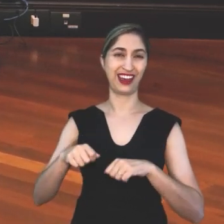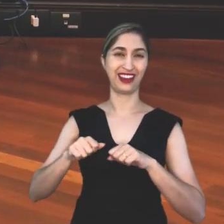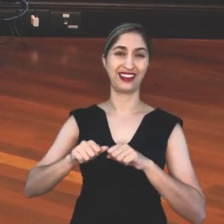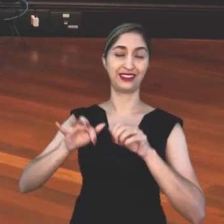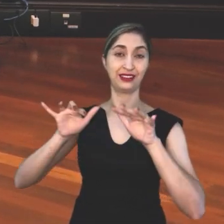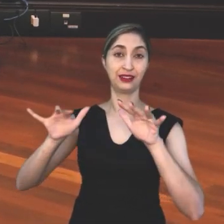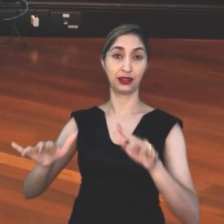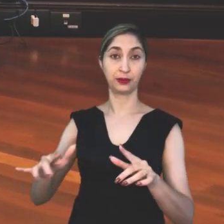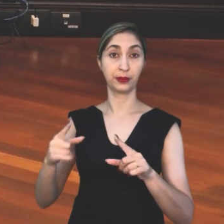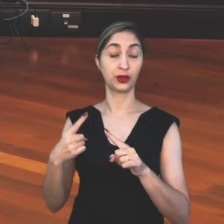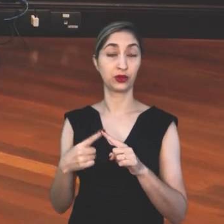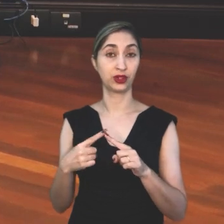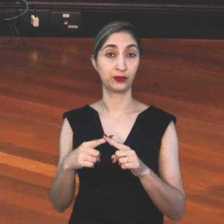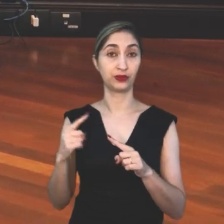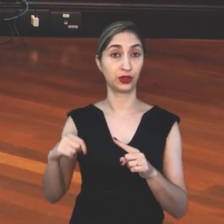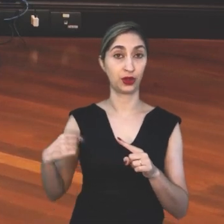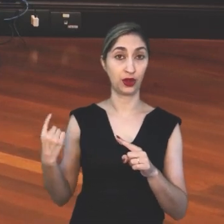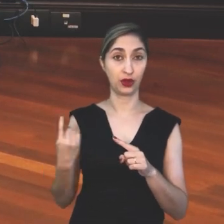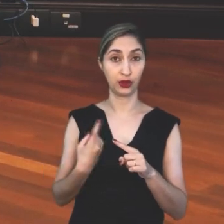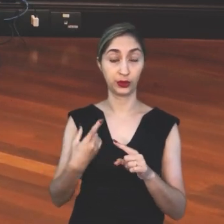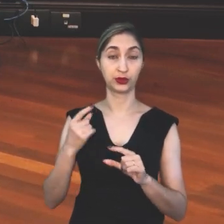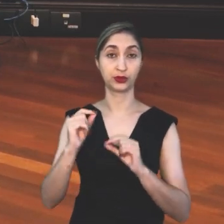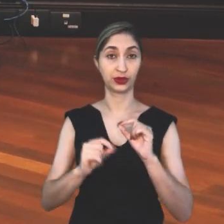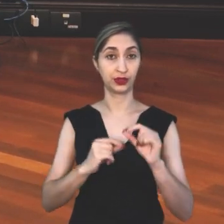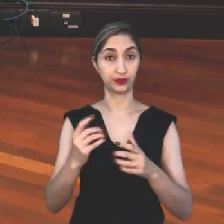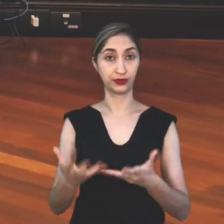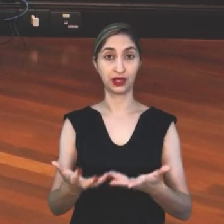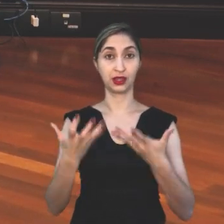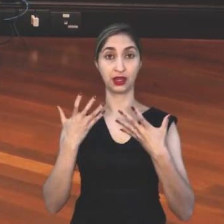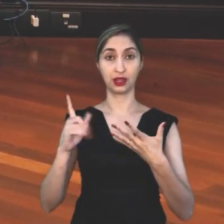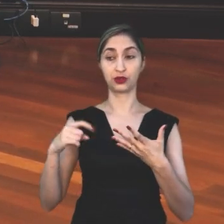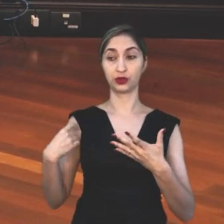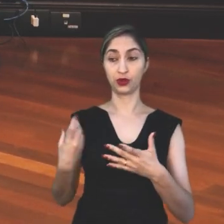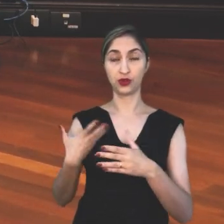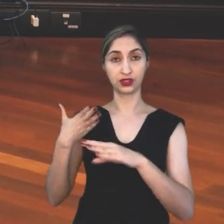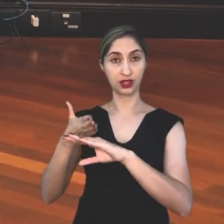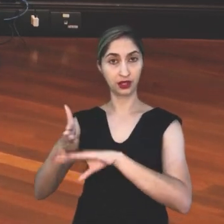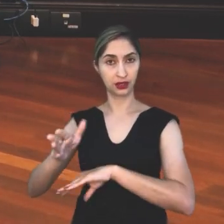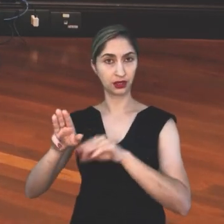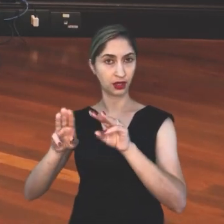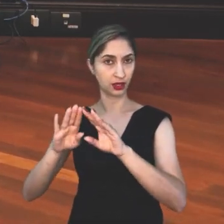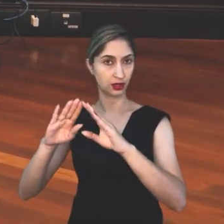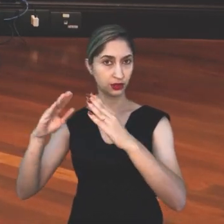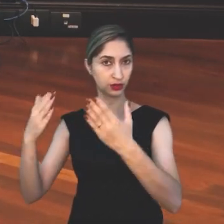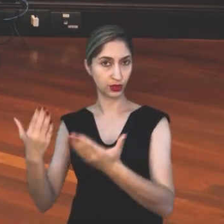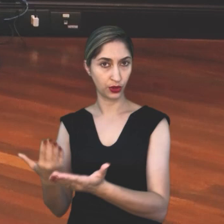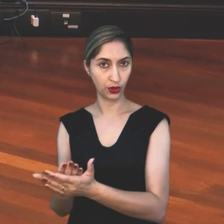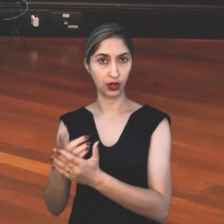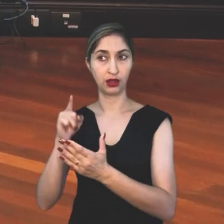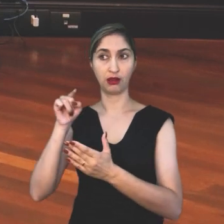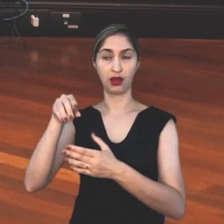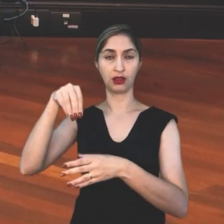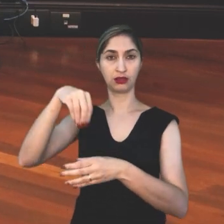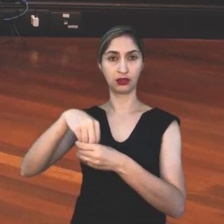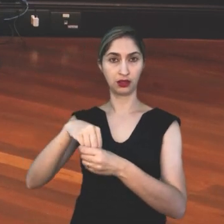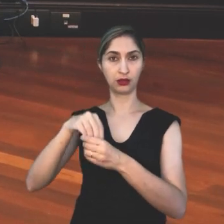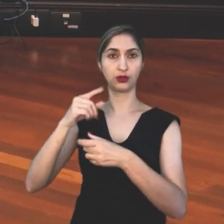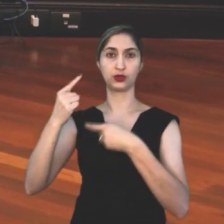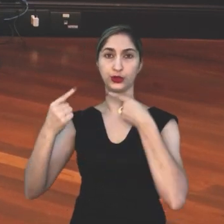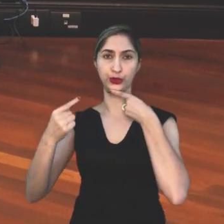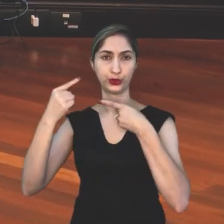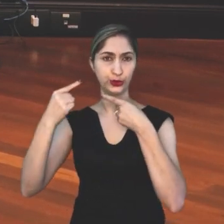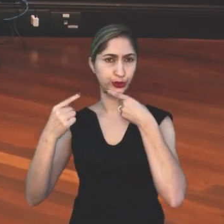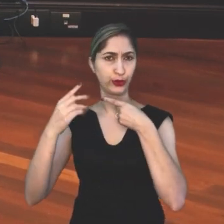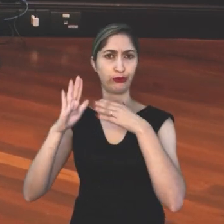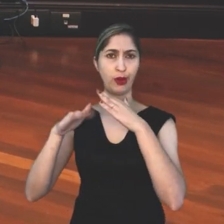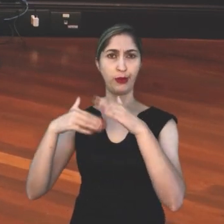Então, esse já é um momento de se multiplicar. Porque a ideia que a gente tem é de que, depois que a gente passa pela escola, que